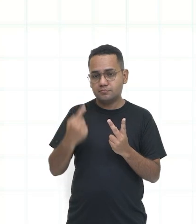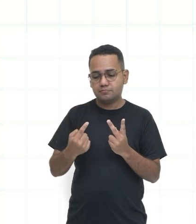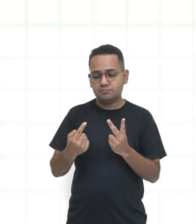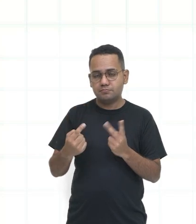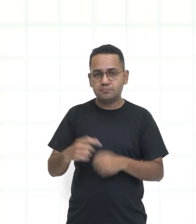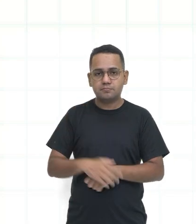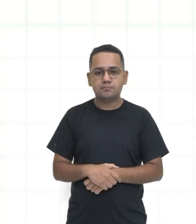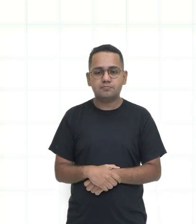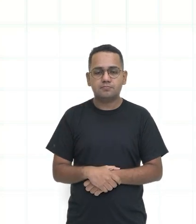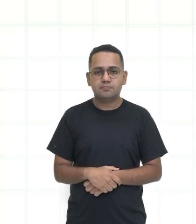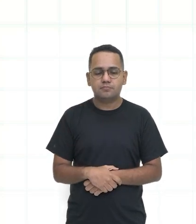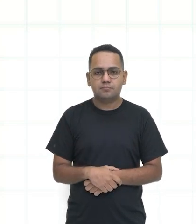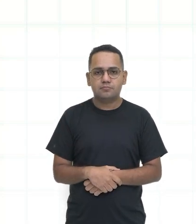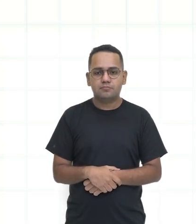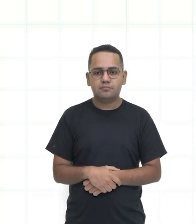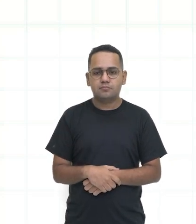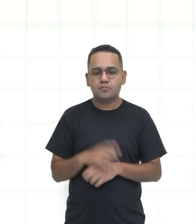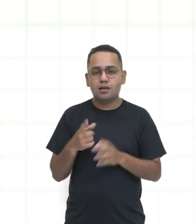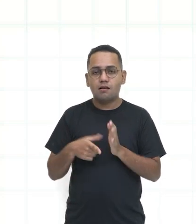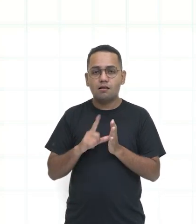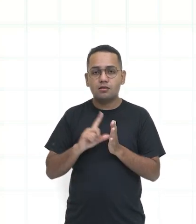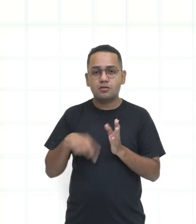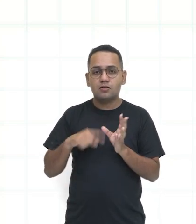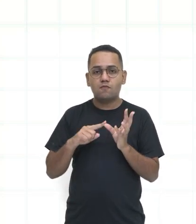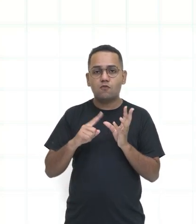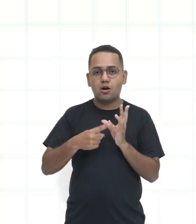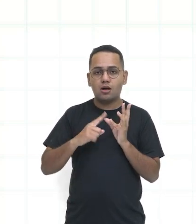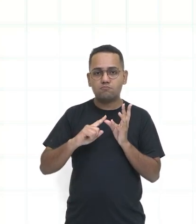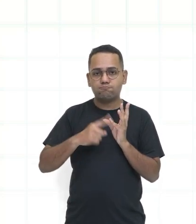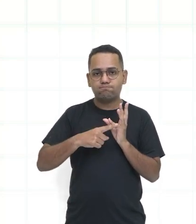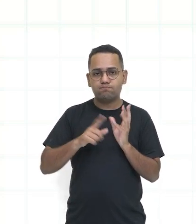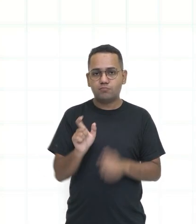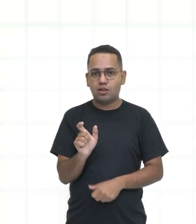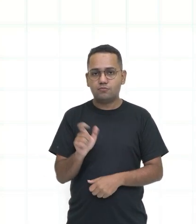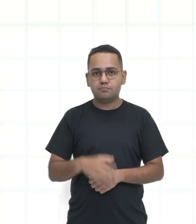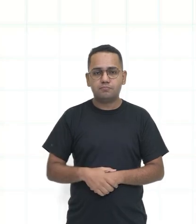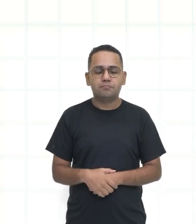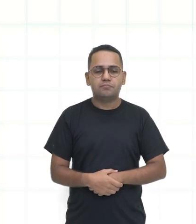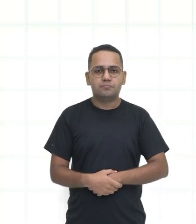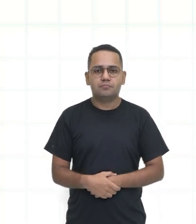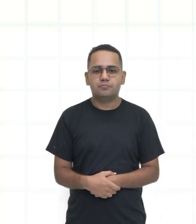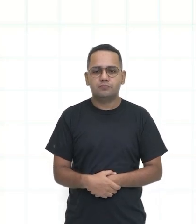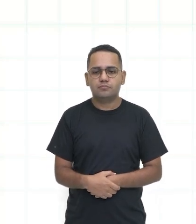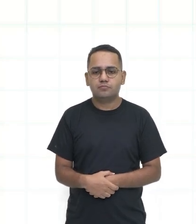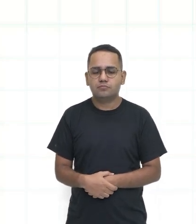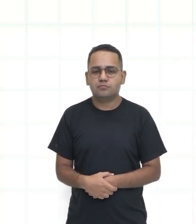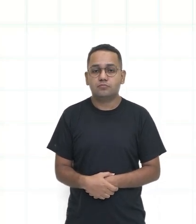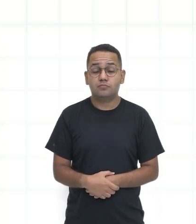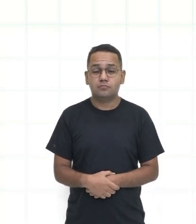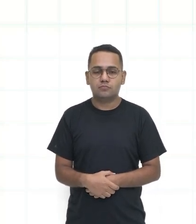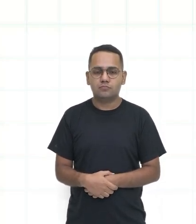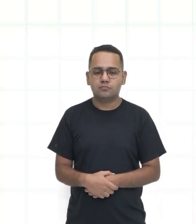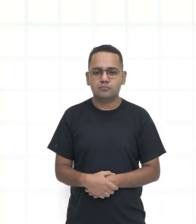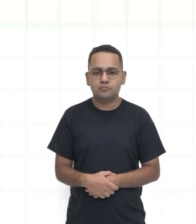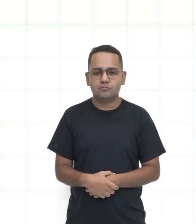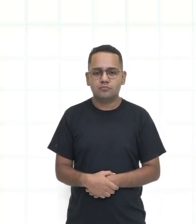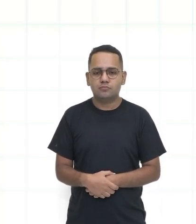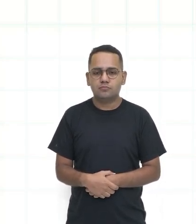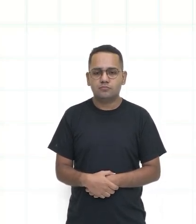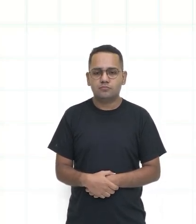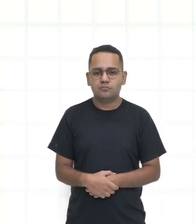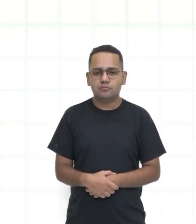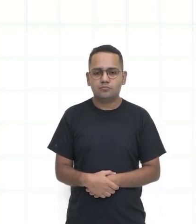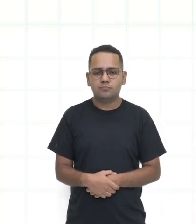aqui eu vou utilizar, então, antes de palavras que iniciam com vogal, ok?